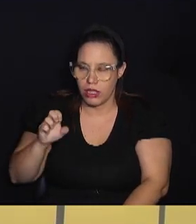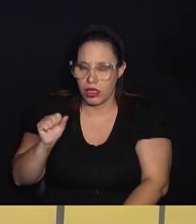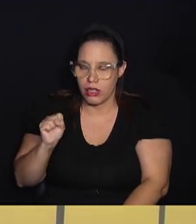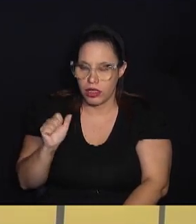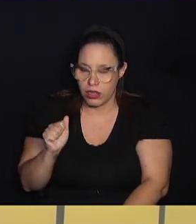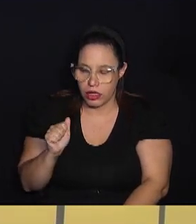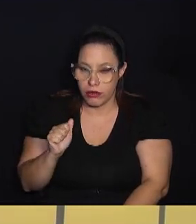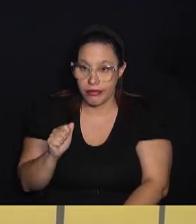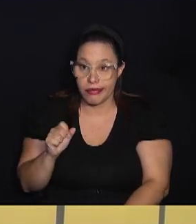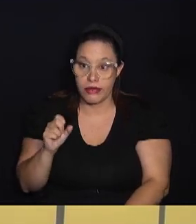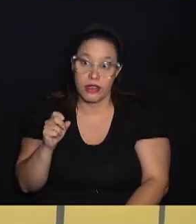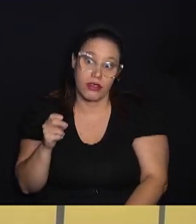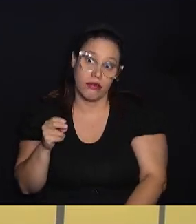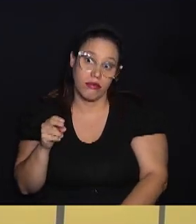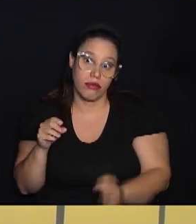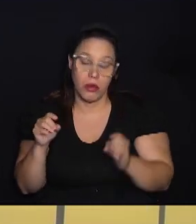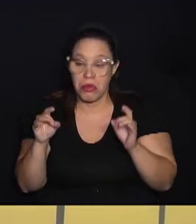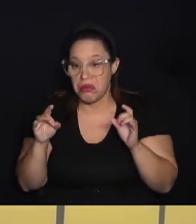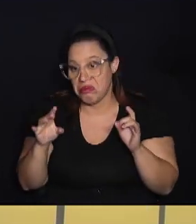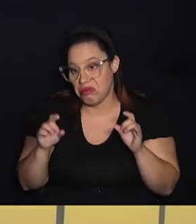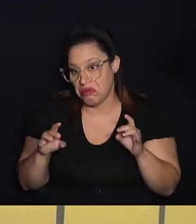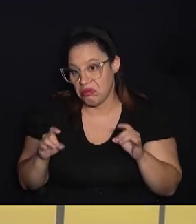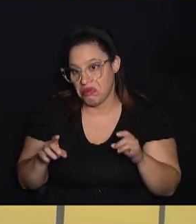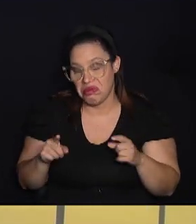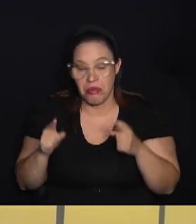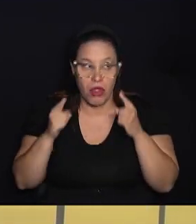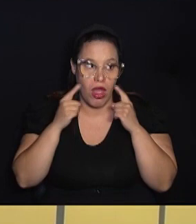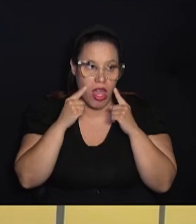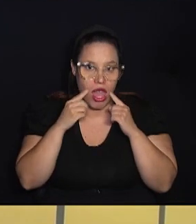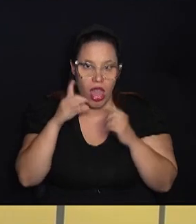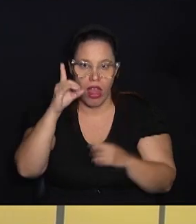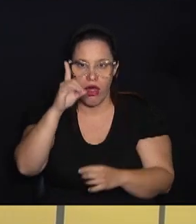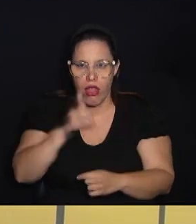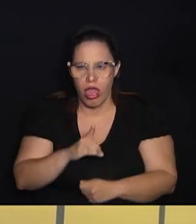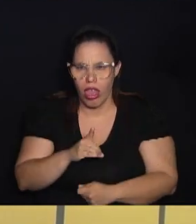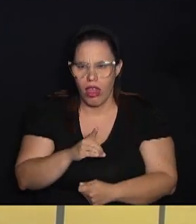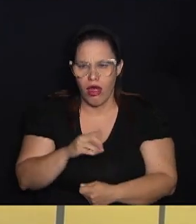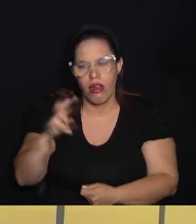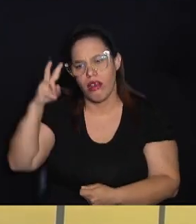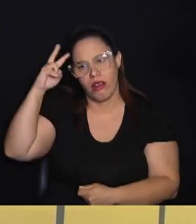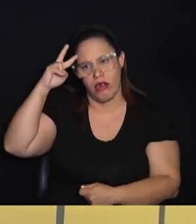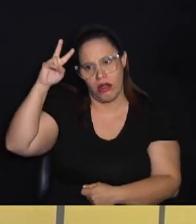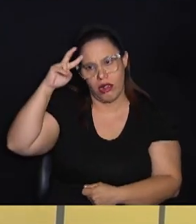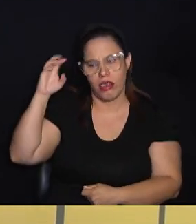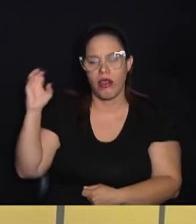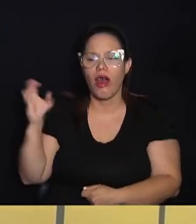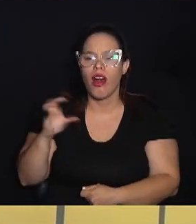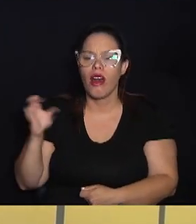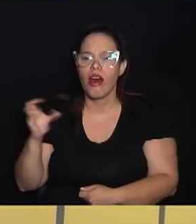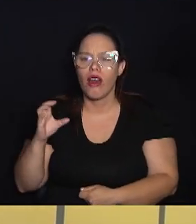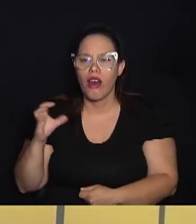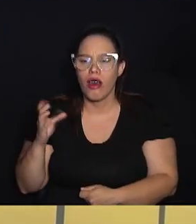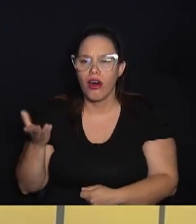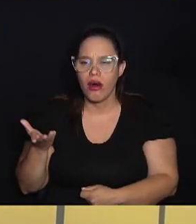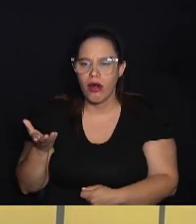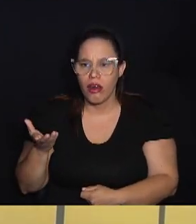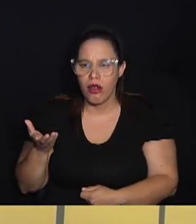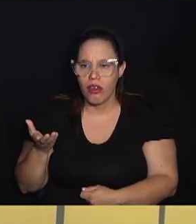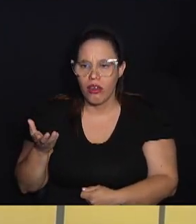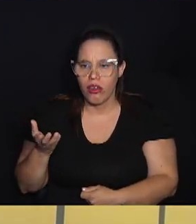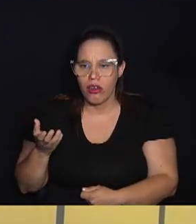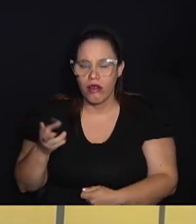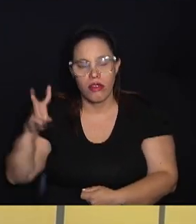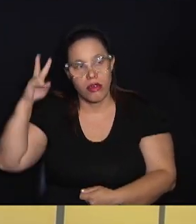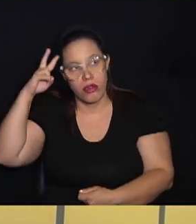então talvez seja interessante a gente olhar pro meu doutorado um pouco como história das ciências e aí é uma história que a gente